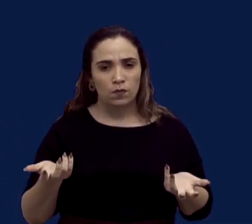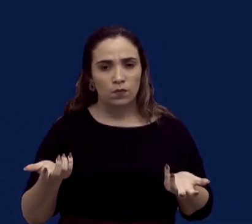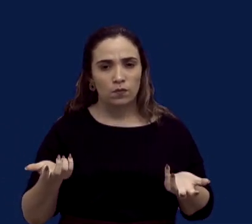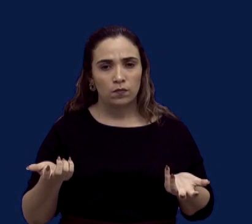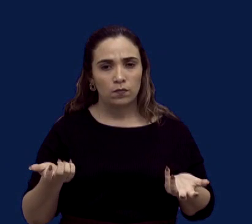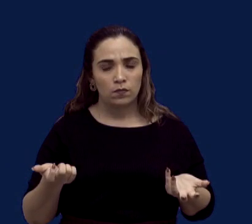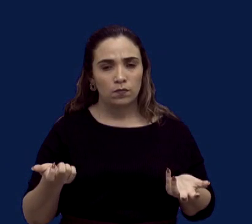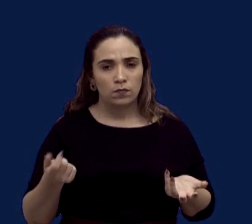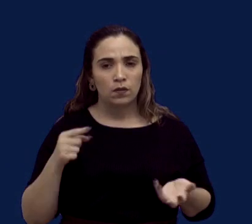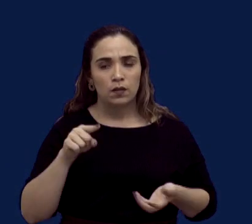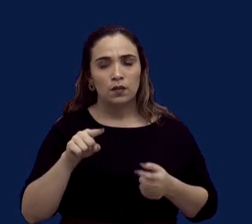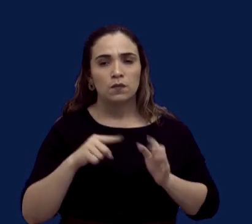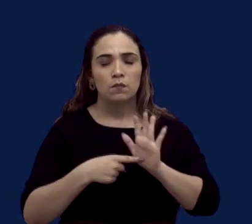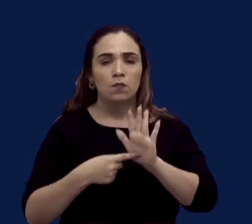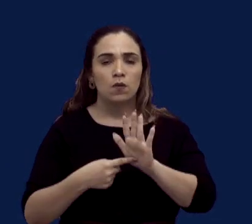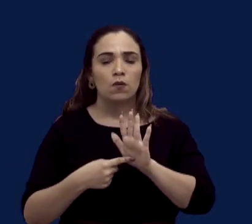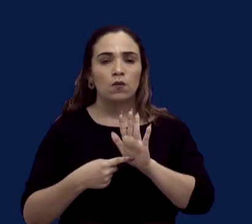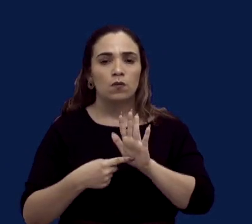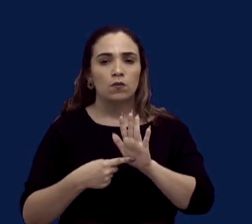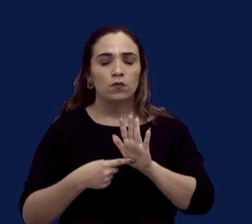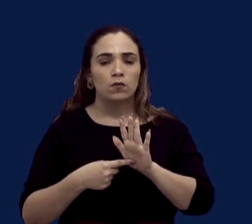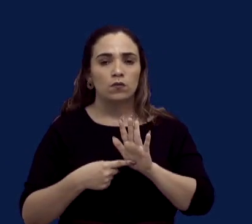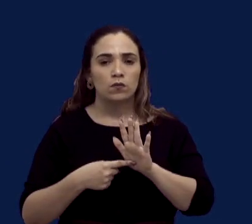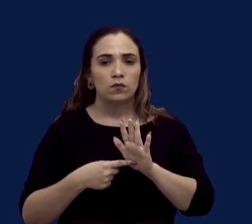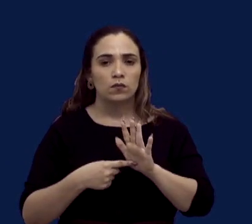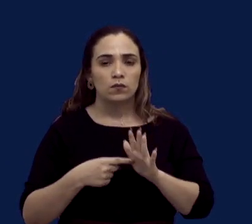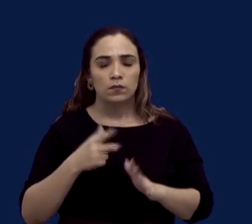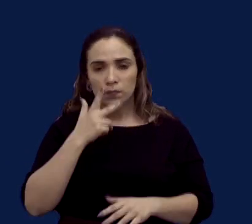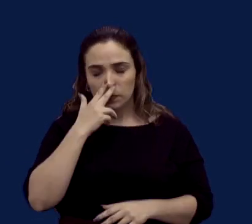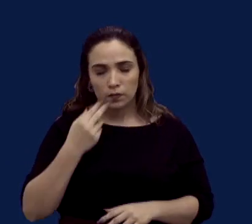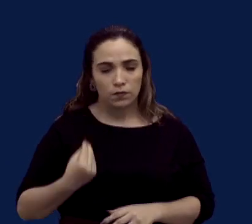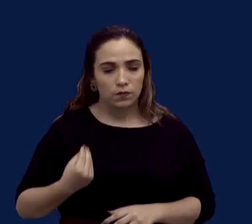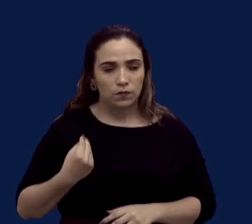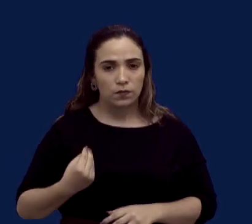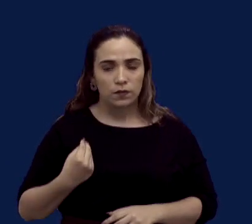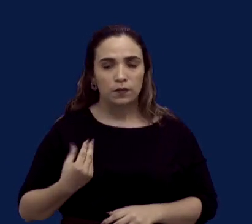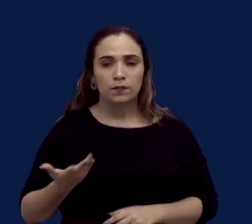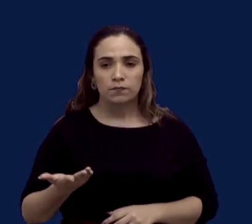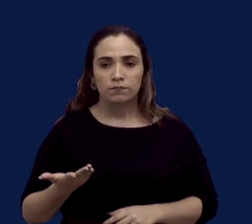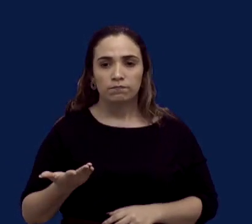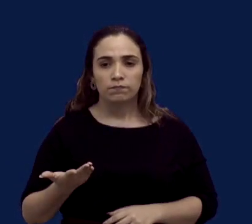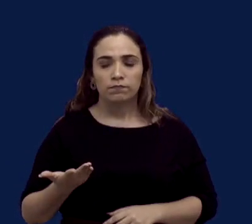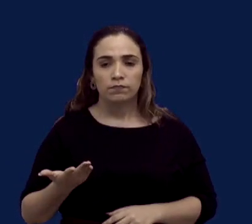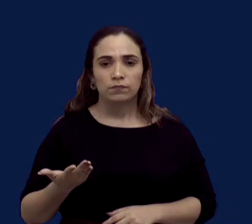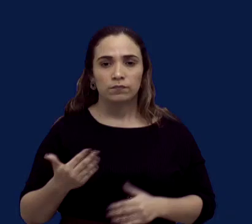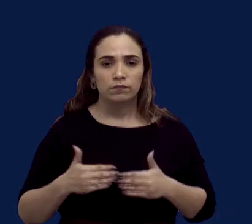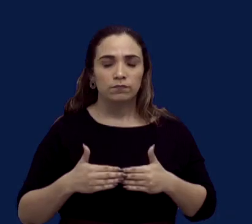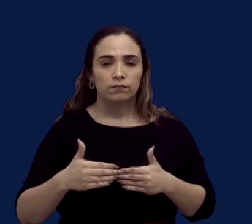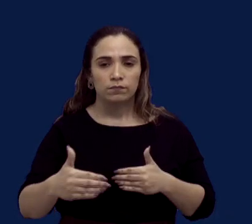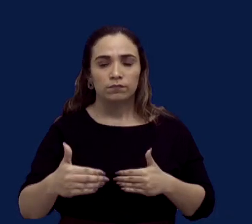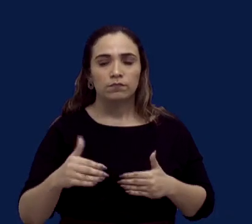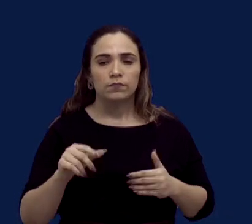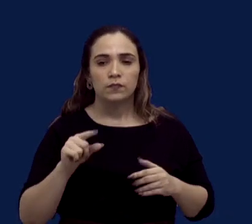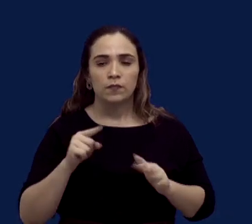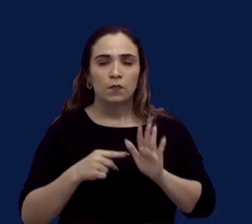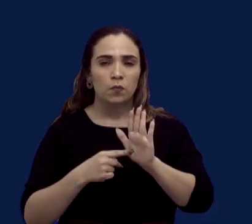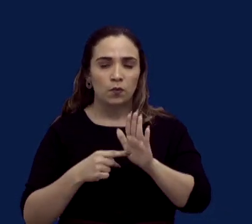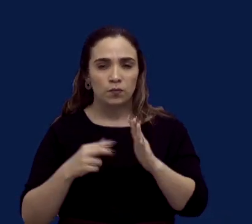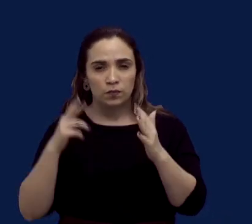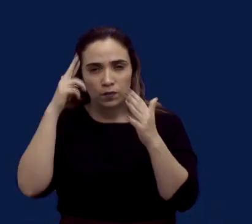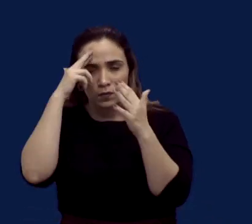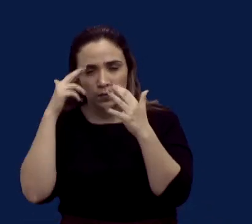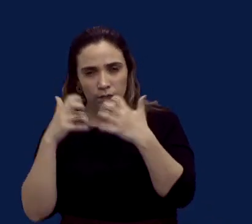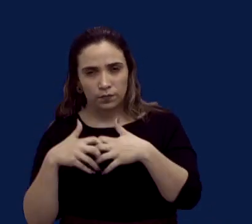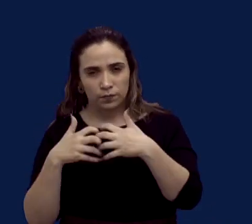meio que traduz quase uma filosofia de vida, digamos assim. Algo que você pode levar para a vida, como você trouxe como reflexão.